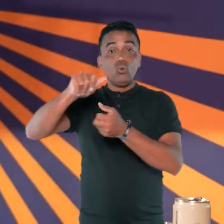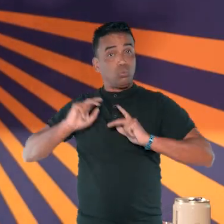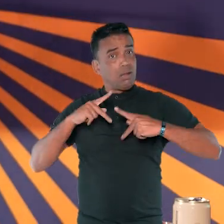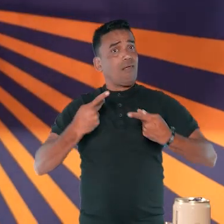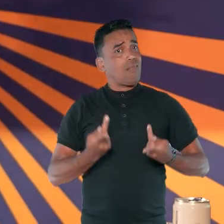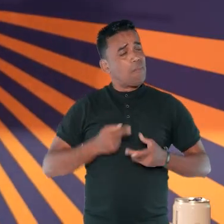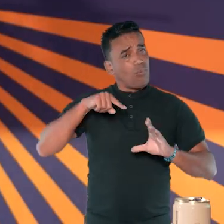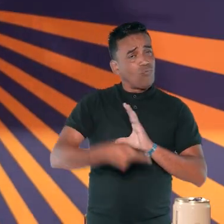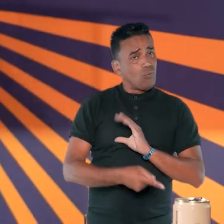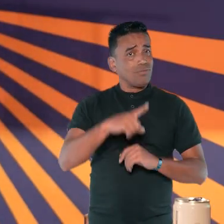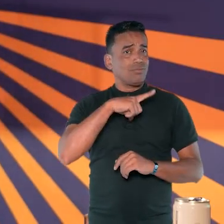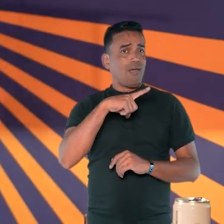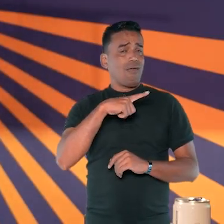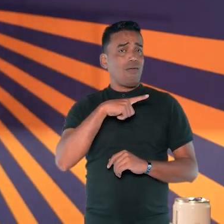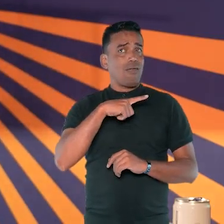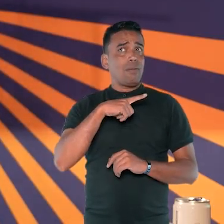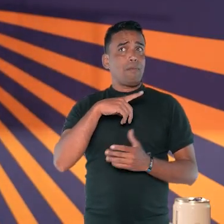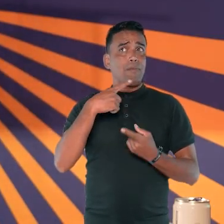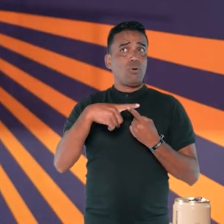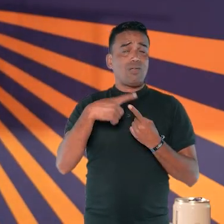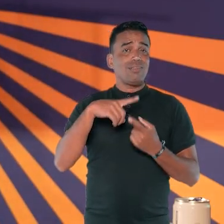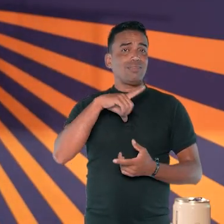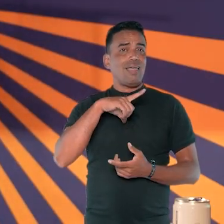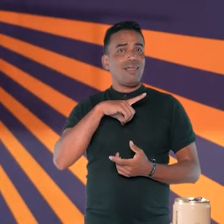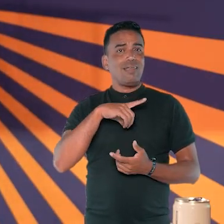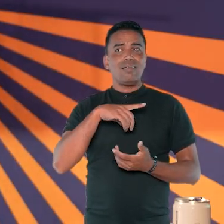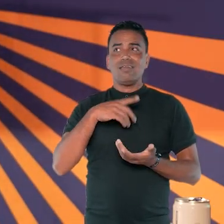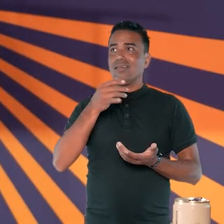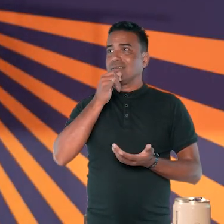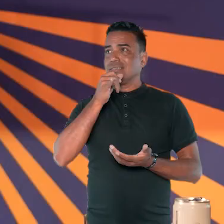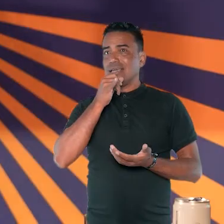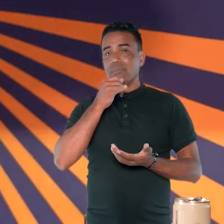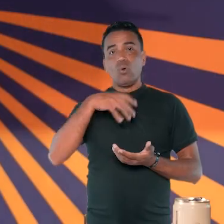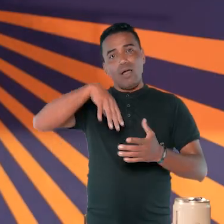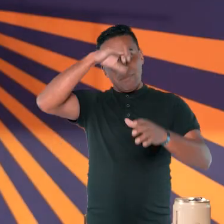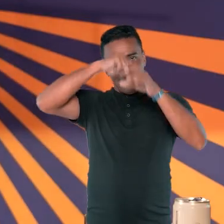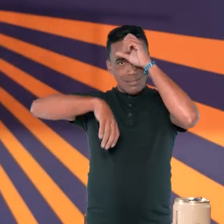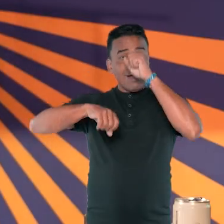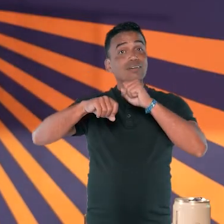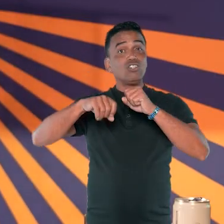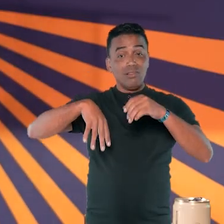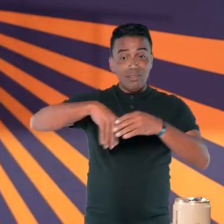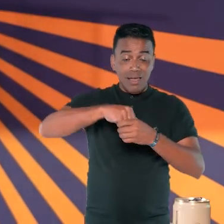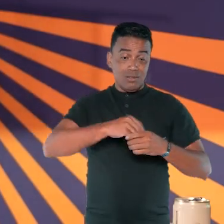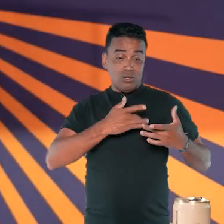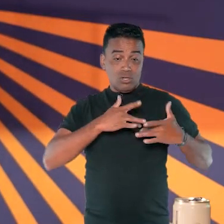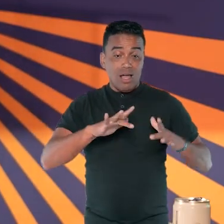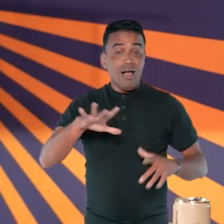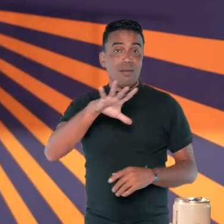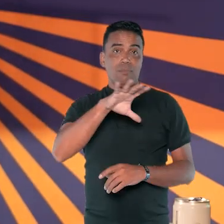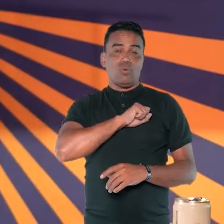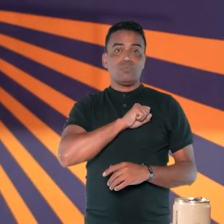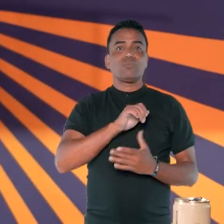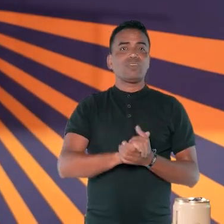existem algumas preciosas lições de solidariedade e de amor. E a